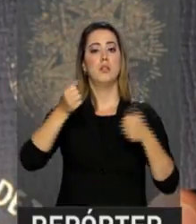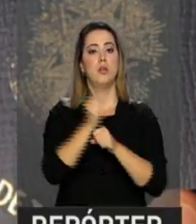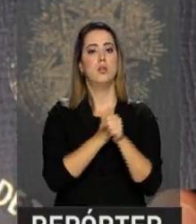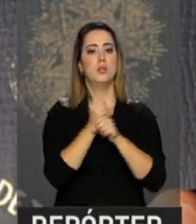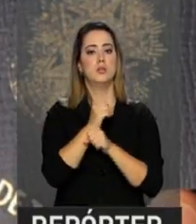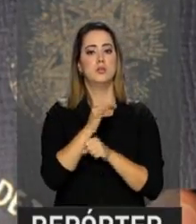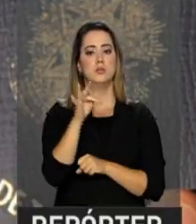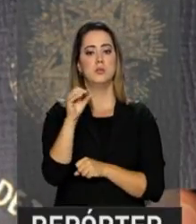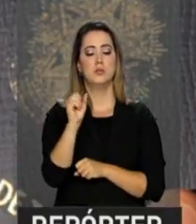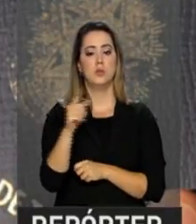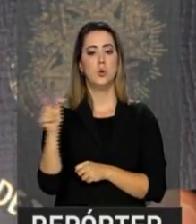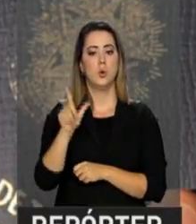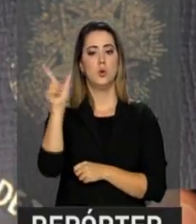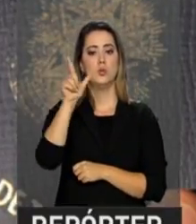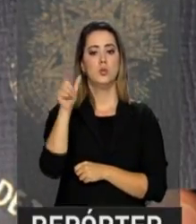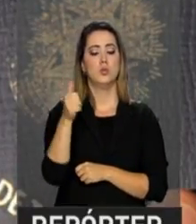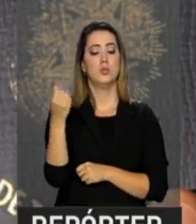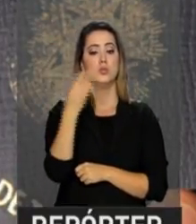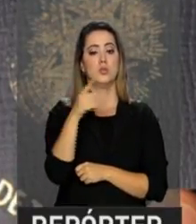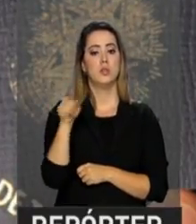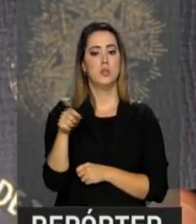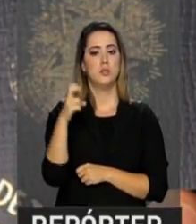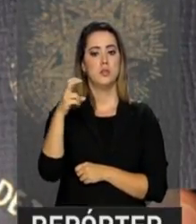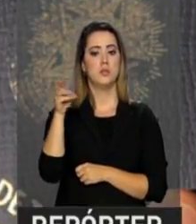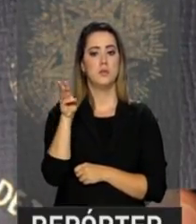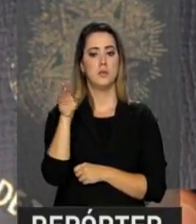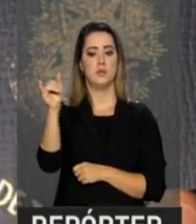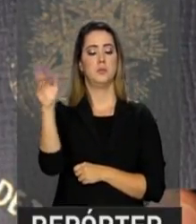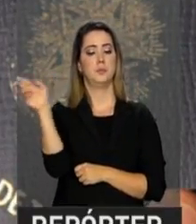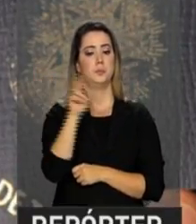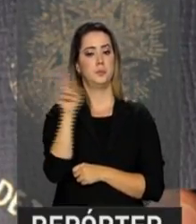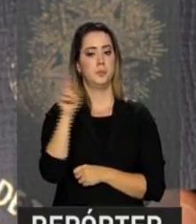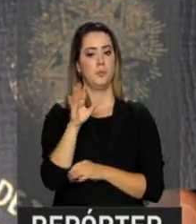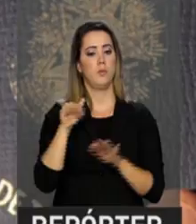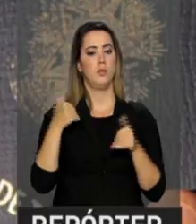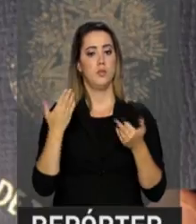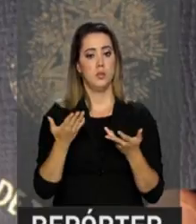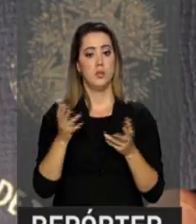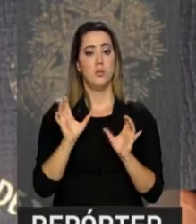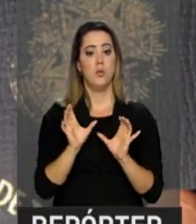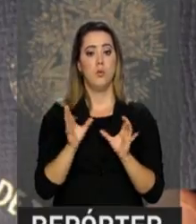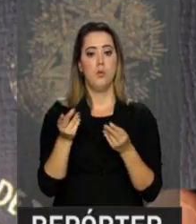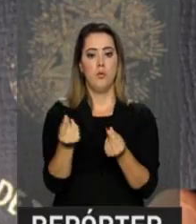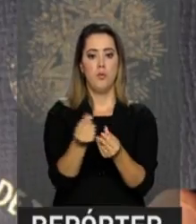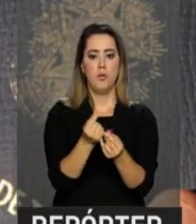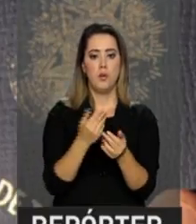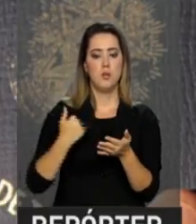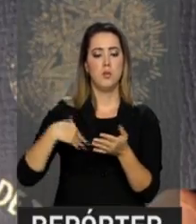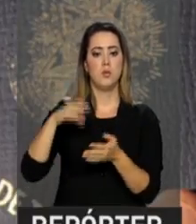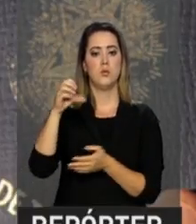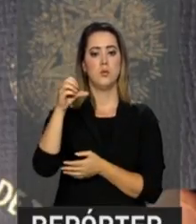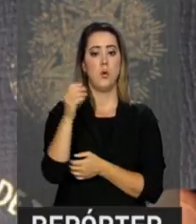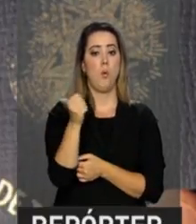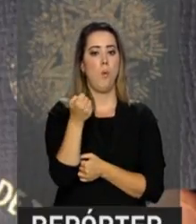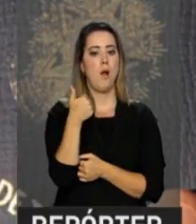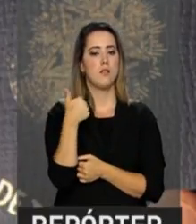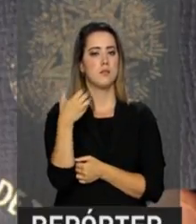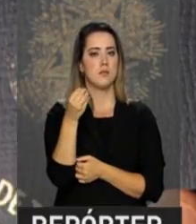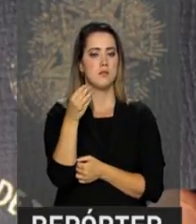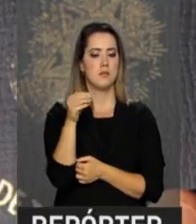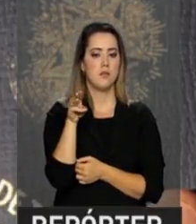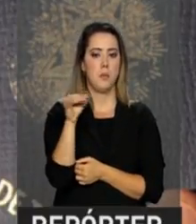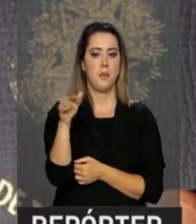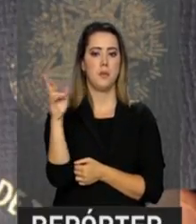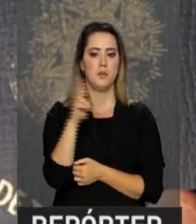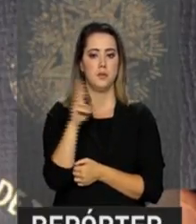com lucro recorde de 14,5 bilhões de reais. Com isso, o patrimônio líquido do fundo chegou a quase 100 bilhões de